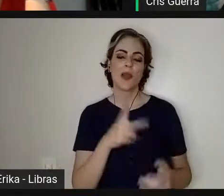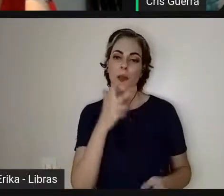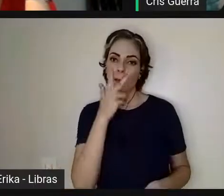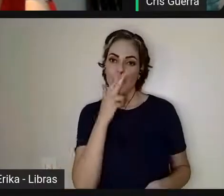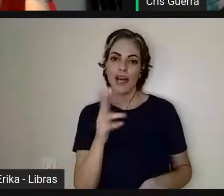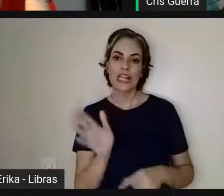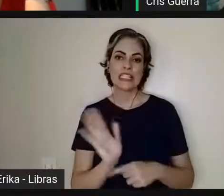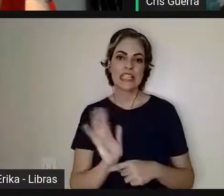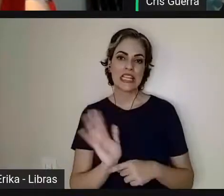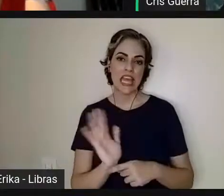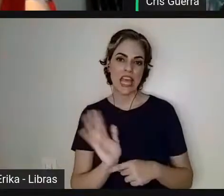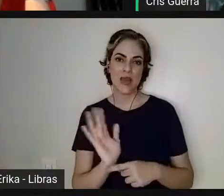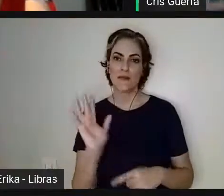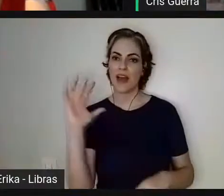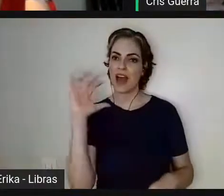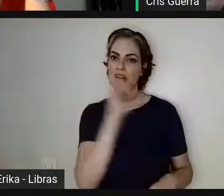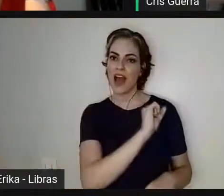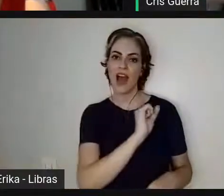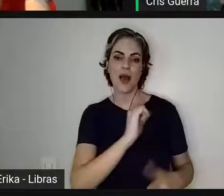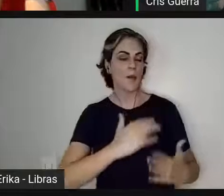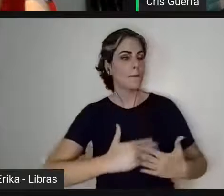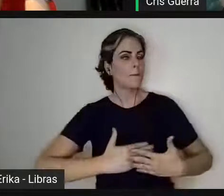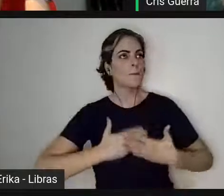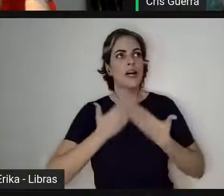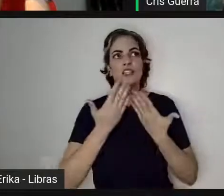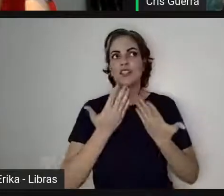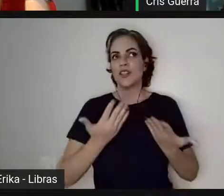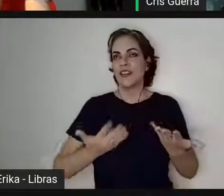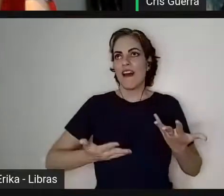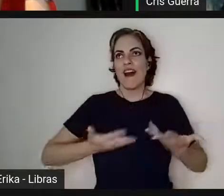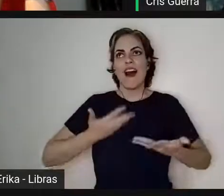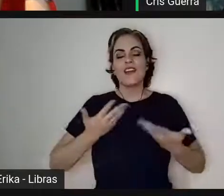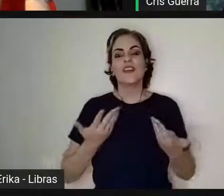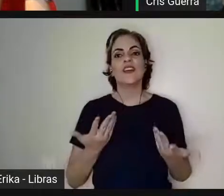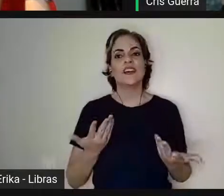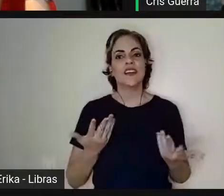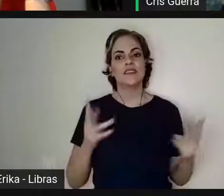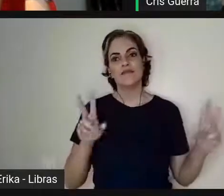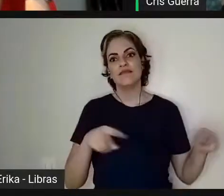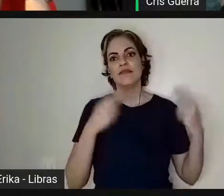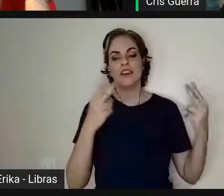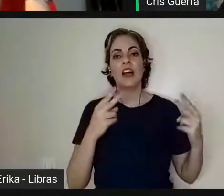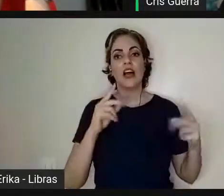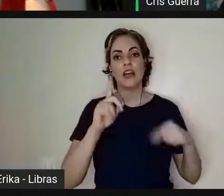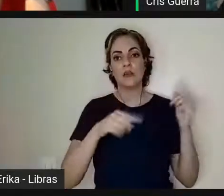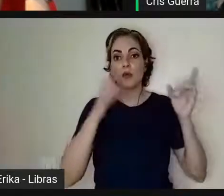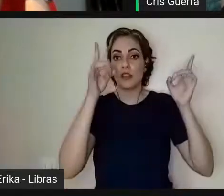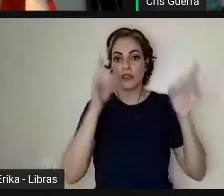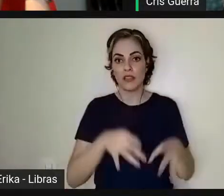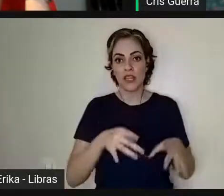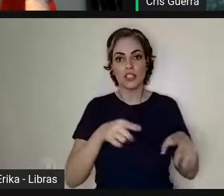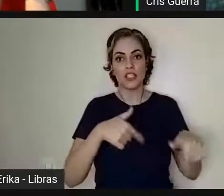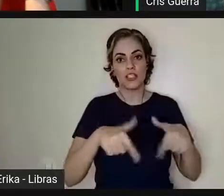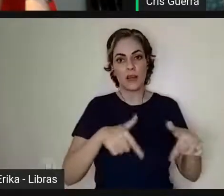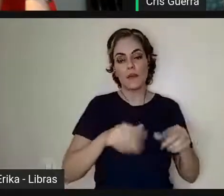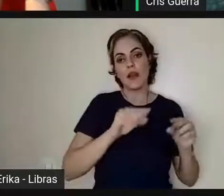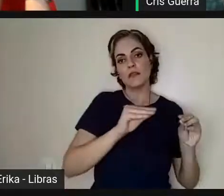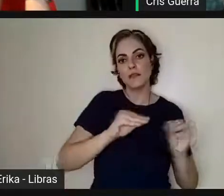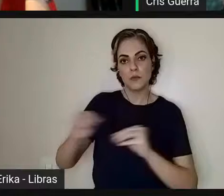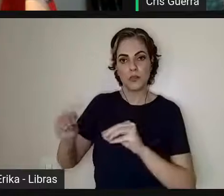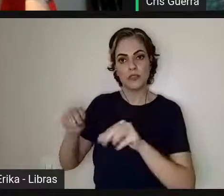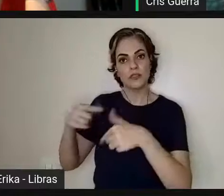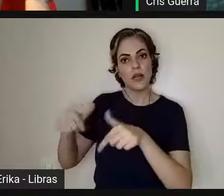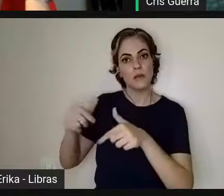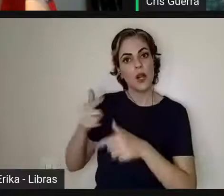cinematográfica, assim, muito rápida, uma paixão muito grande. E aí eu saí dessa agência, fui trabalhar em outra agência, e quando